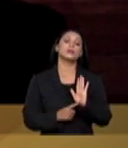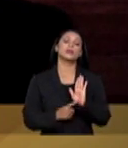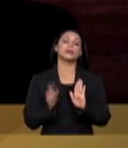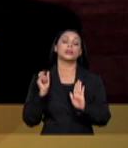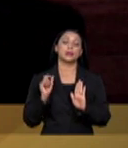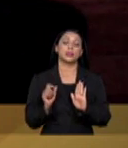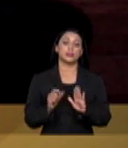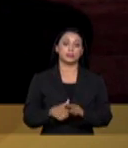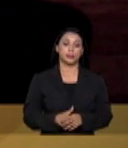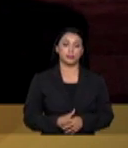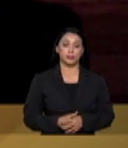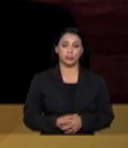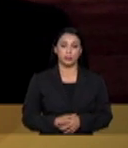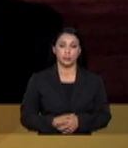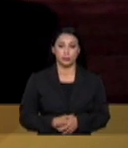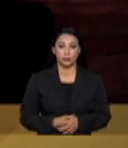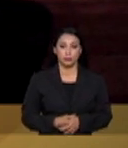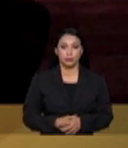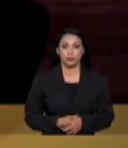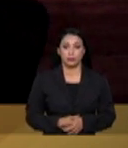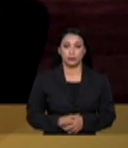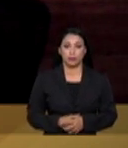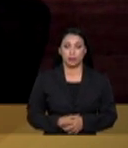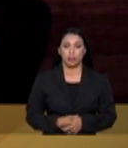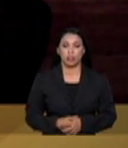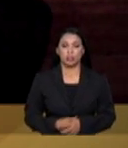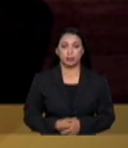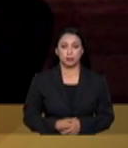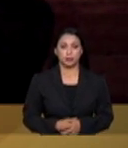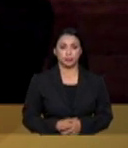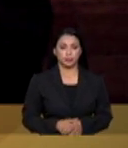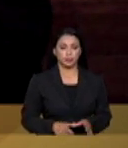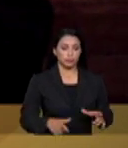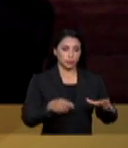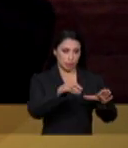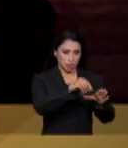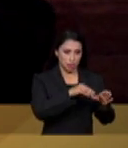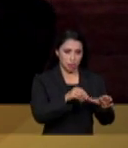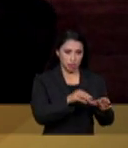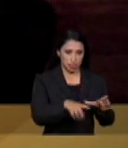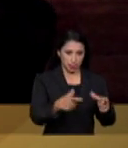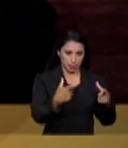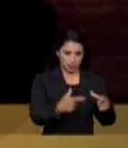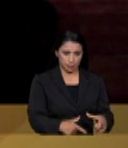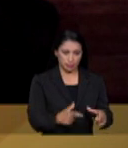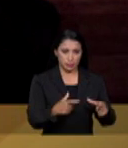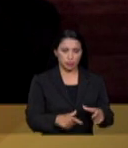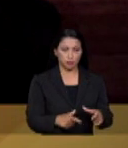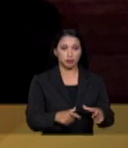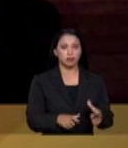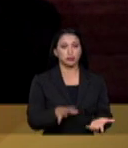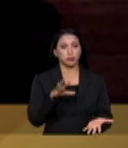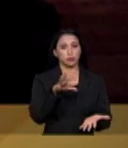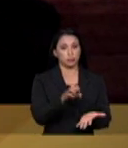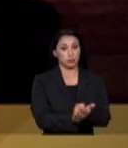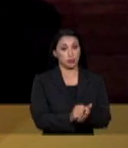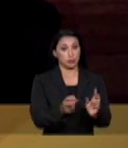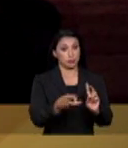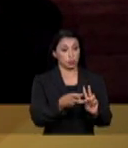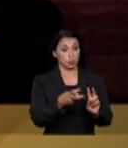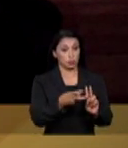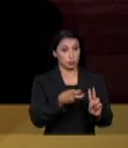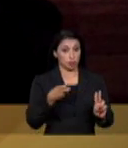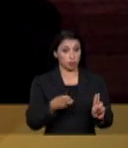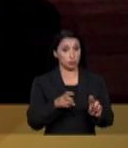define as terras tradicionalmente o os vídeos como esse é o preço da